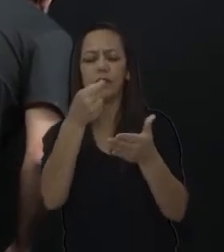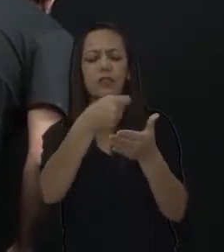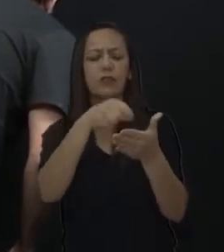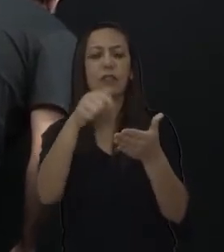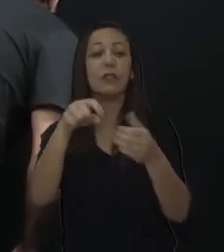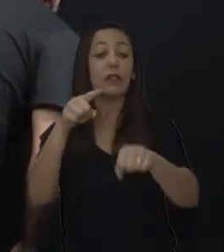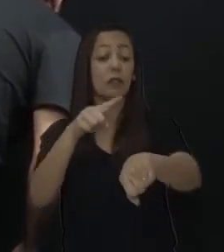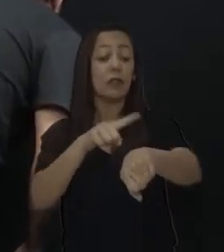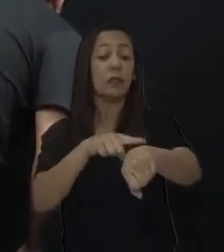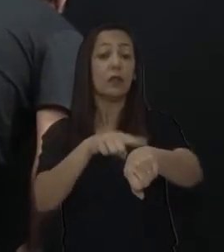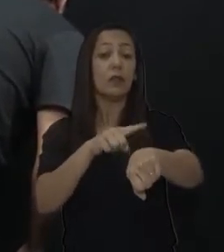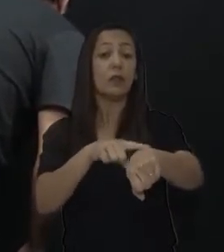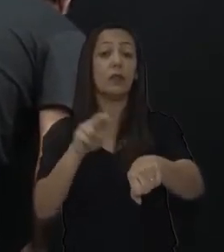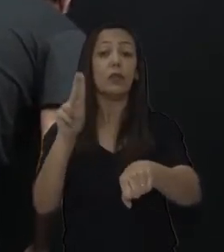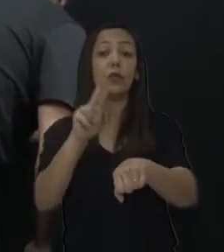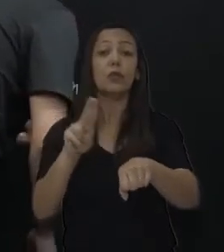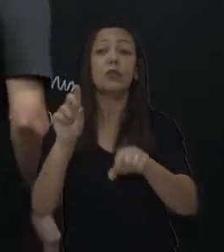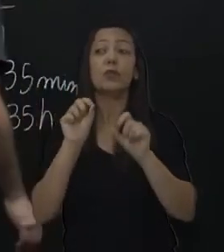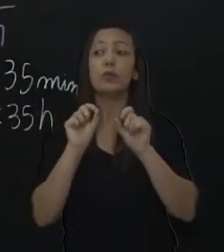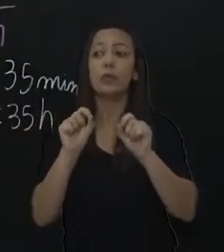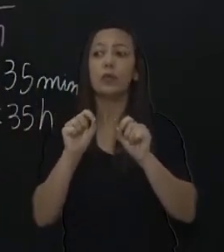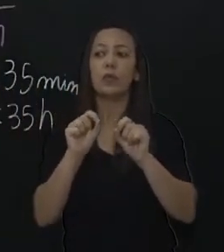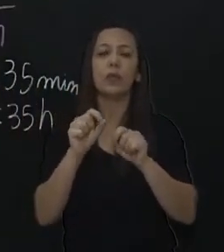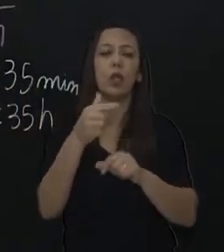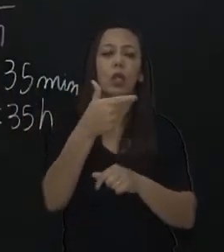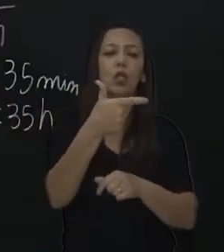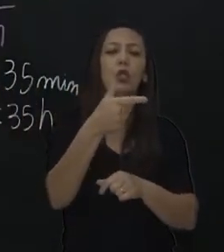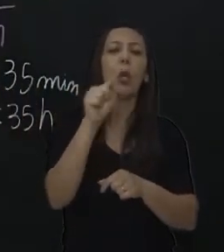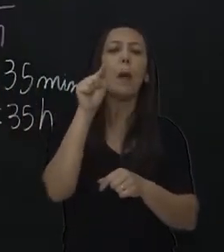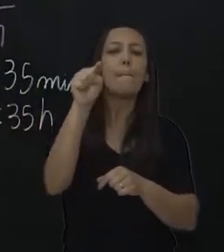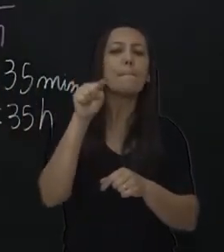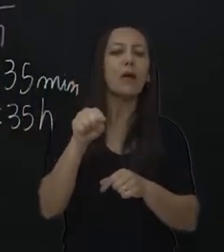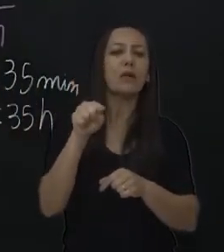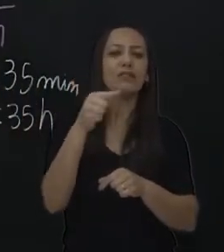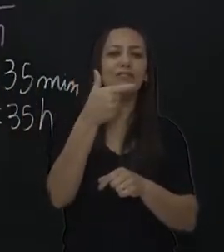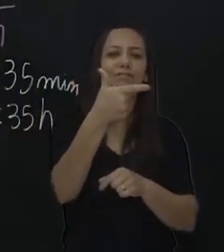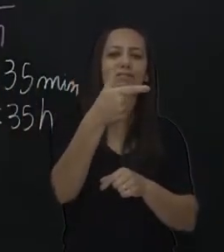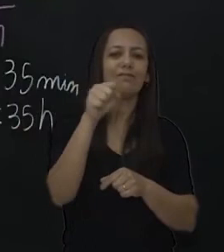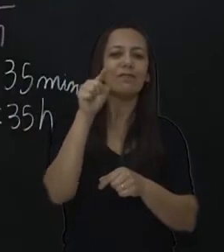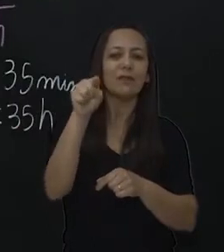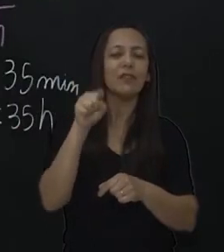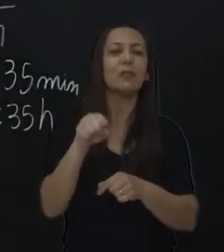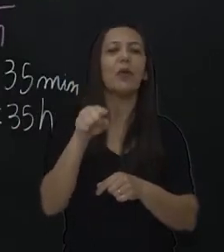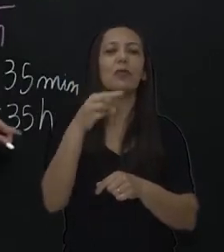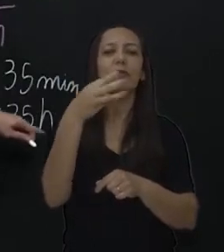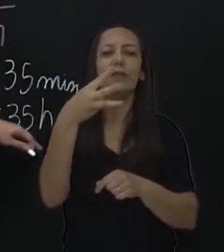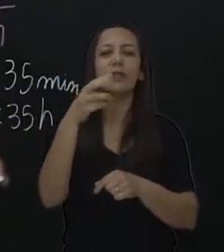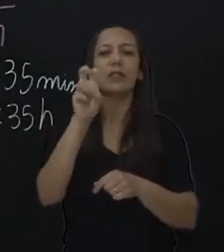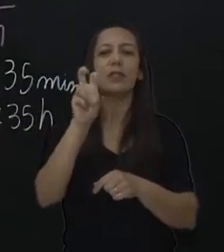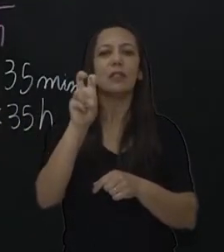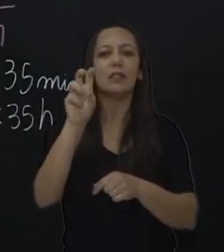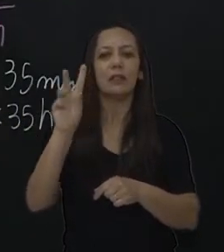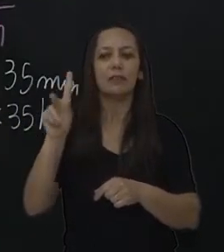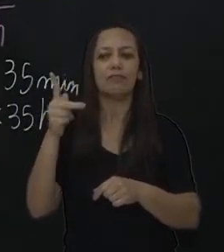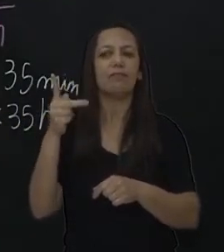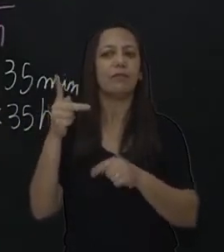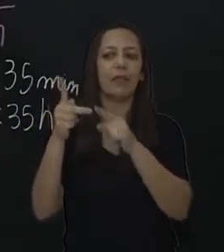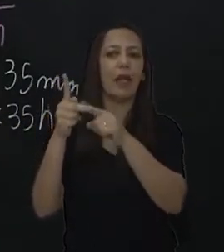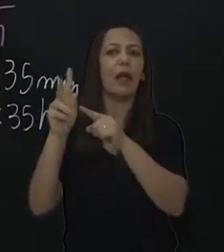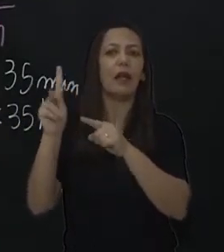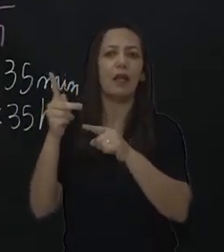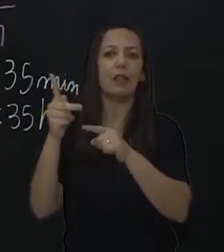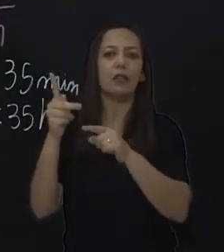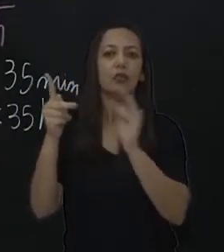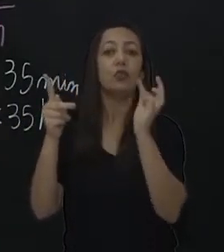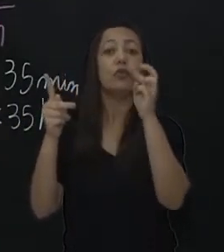tempo utilizando os 2 pontos e no final dessa numeração coloca somente a letra H.